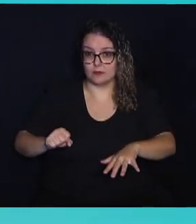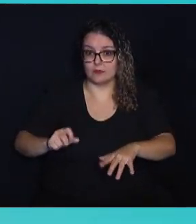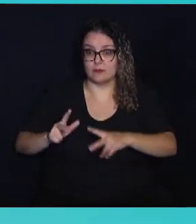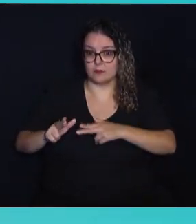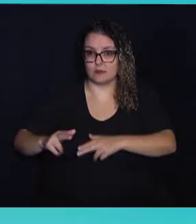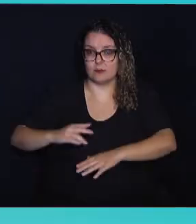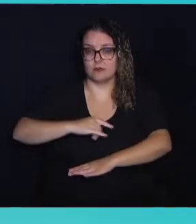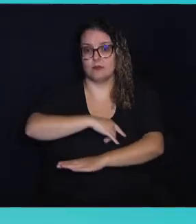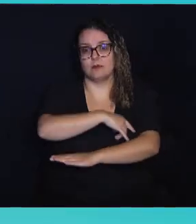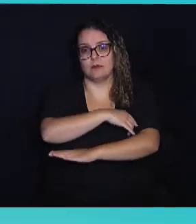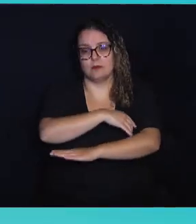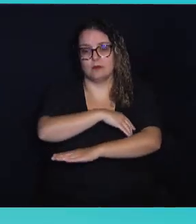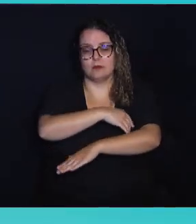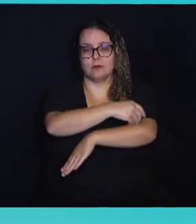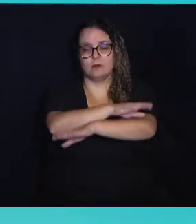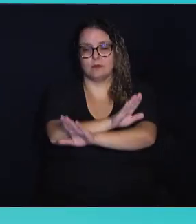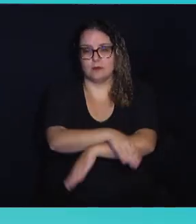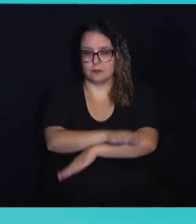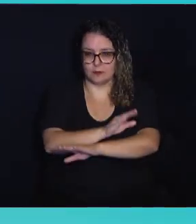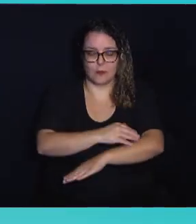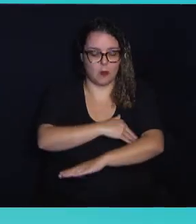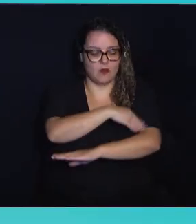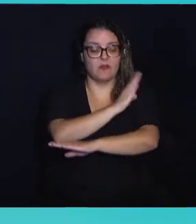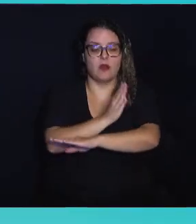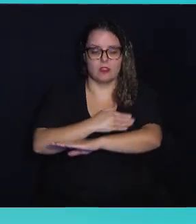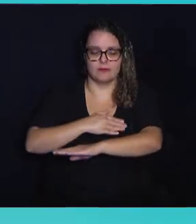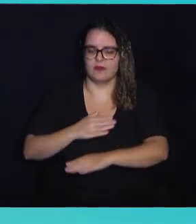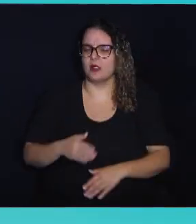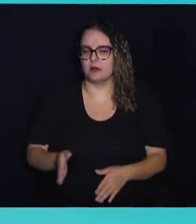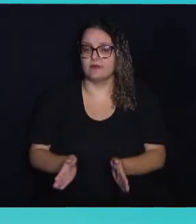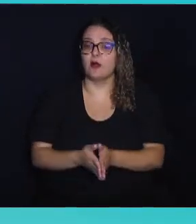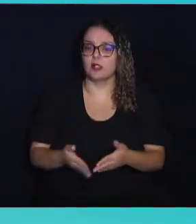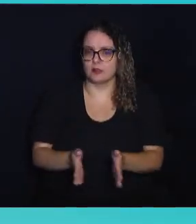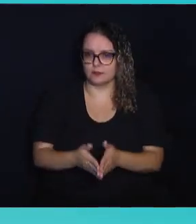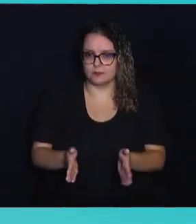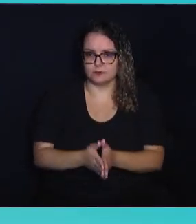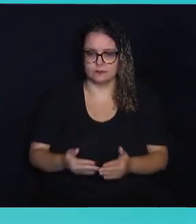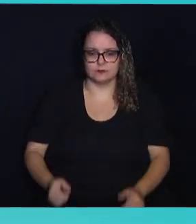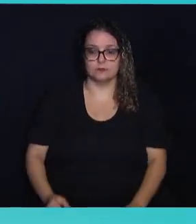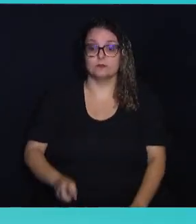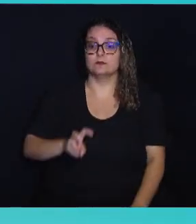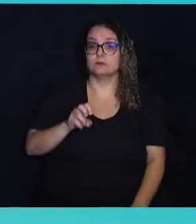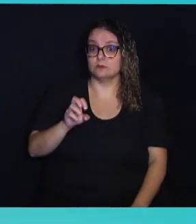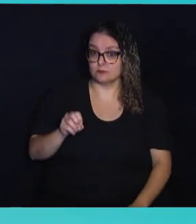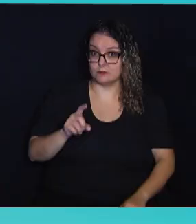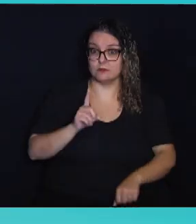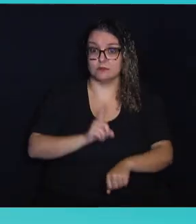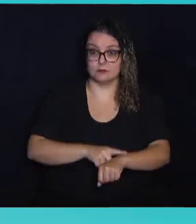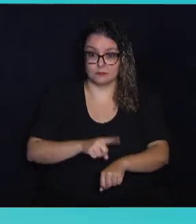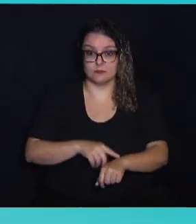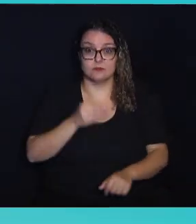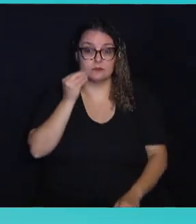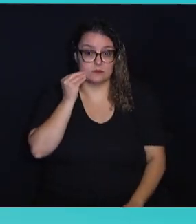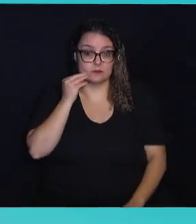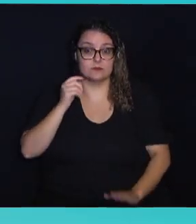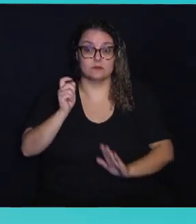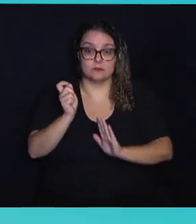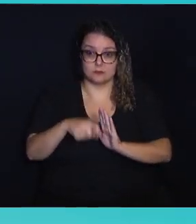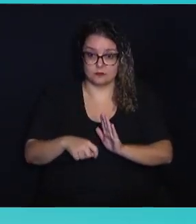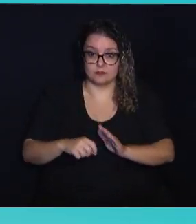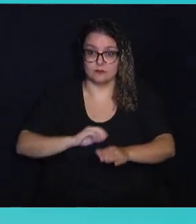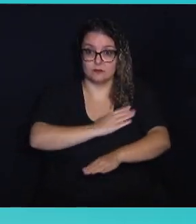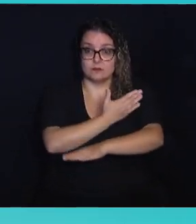em forma de focas, com luzes acopladas na face virada para a água. Ao fim de 500 horas de